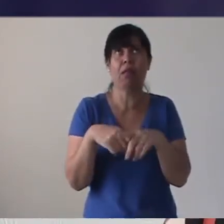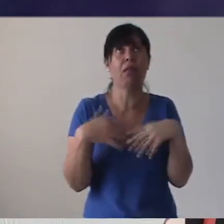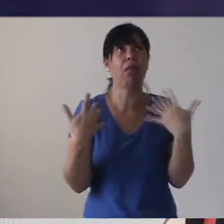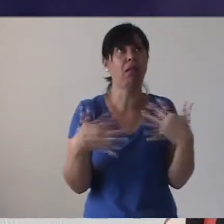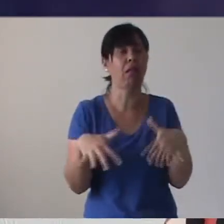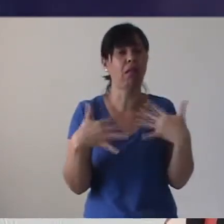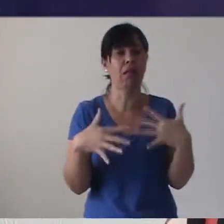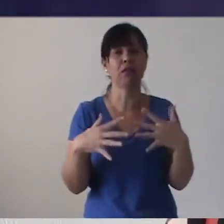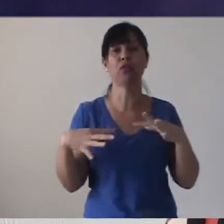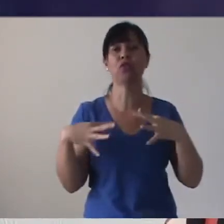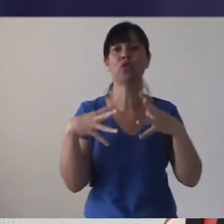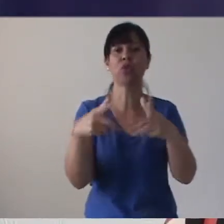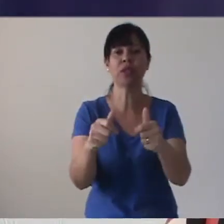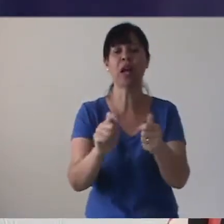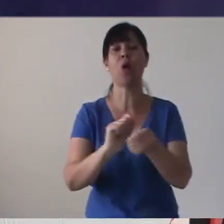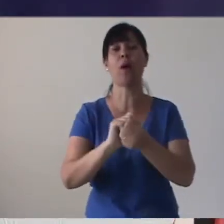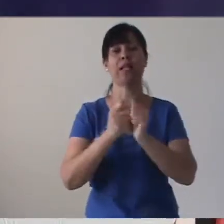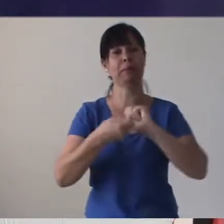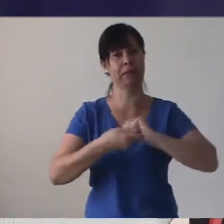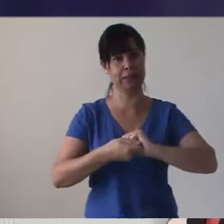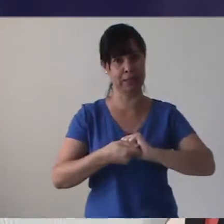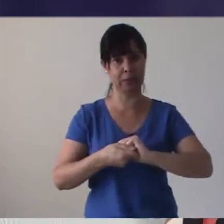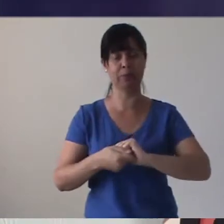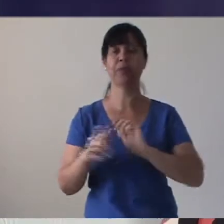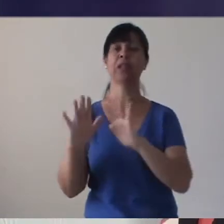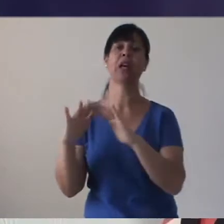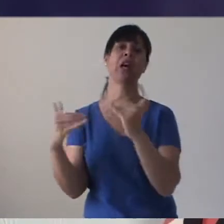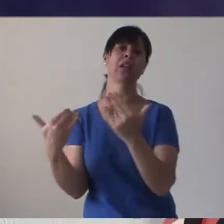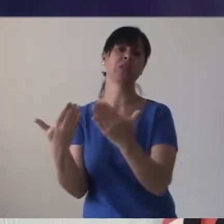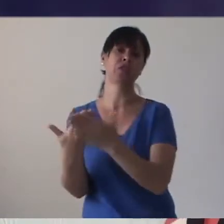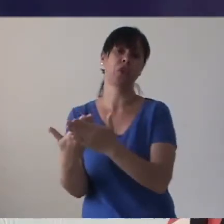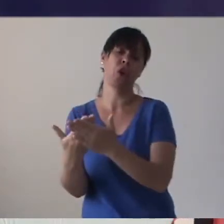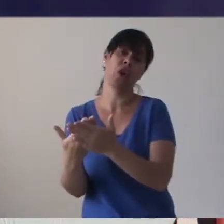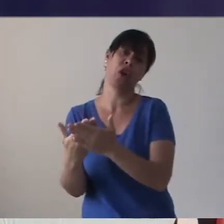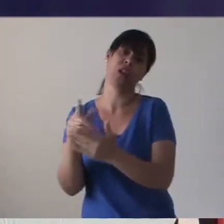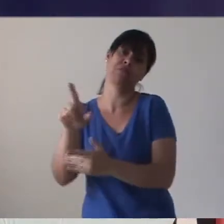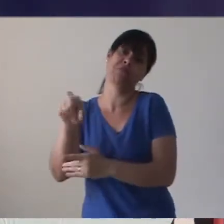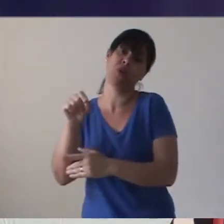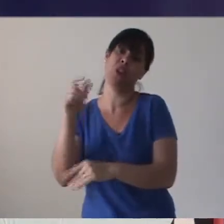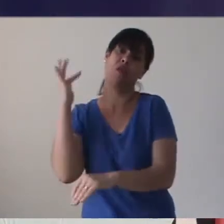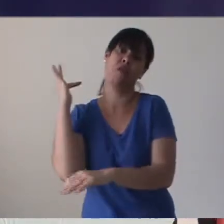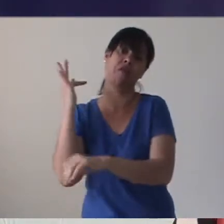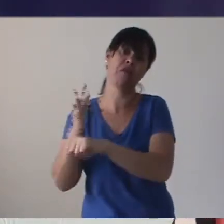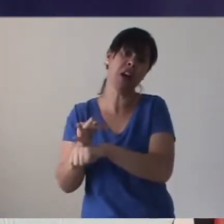total adaptação. Algumas escolas saíram em férias,